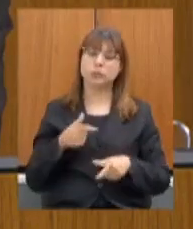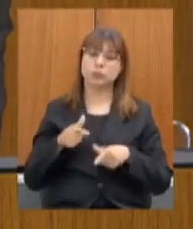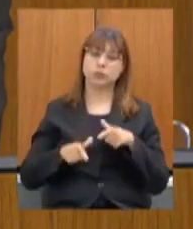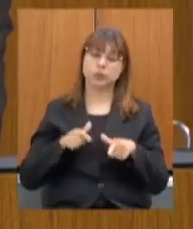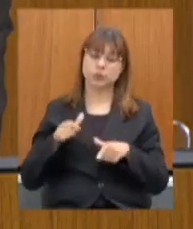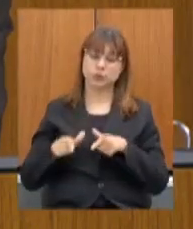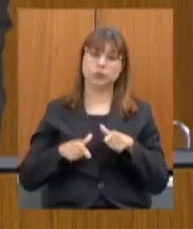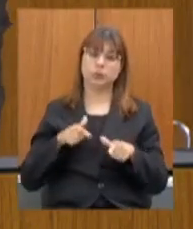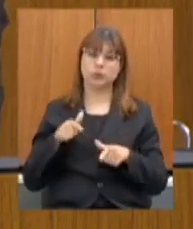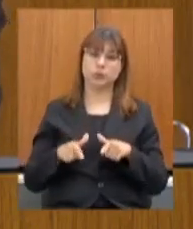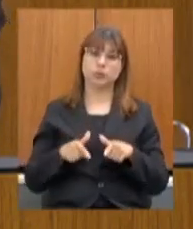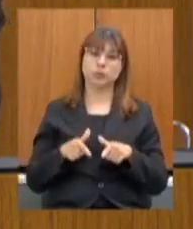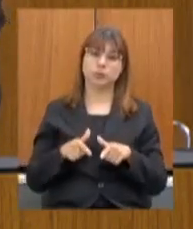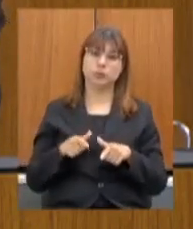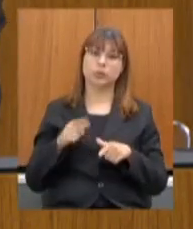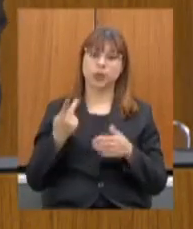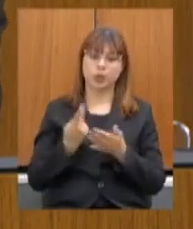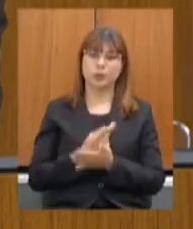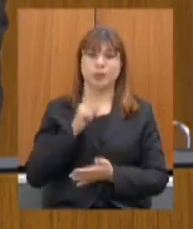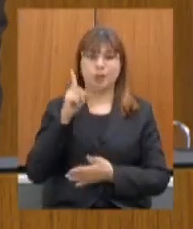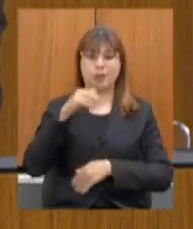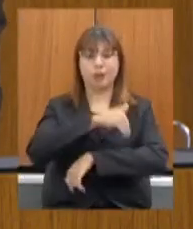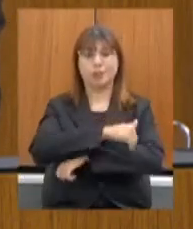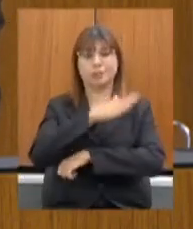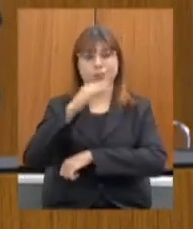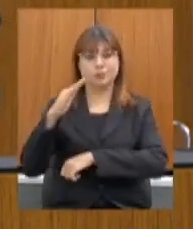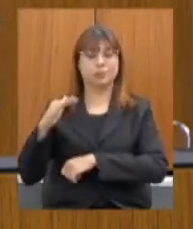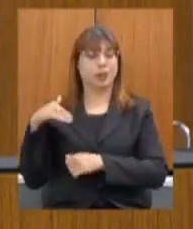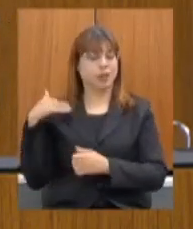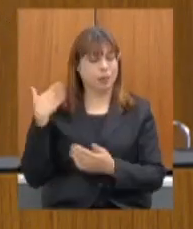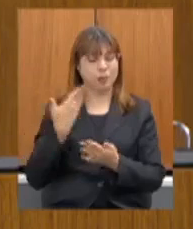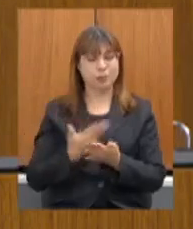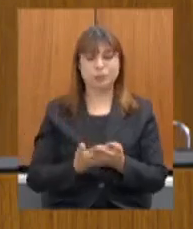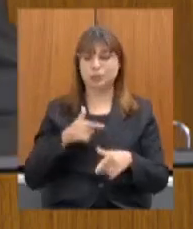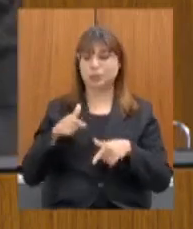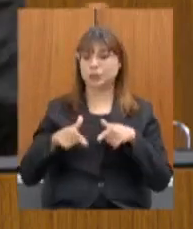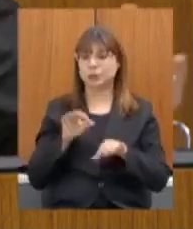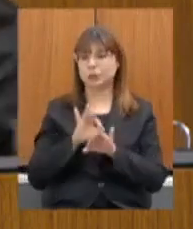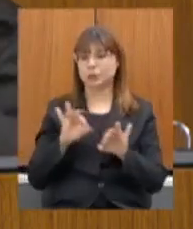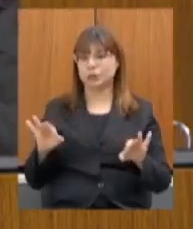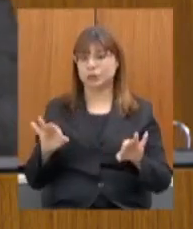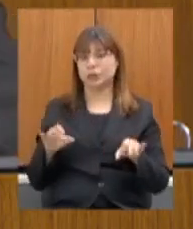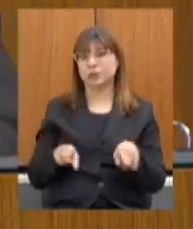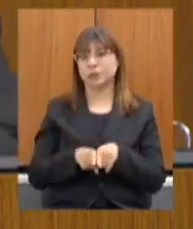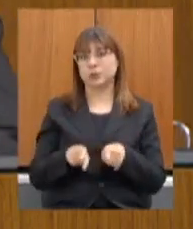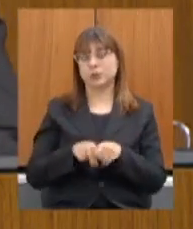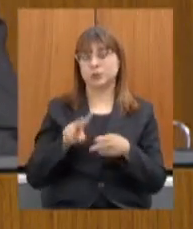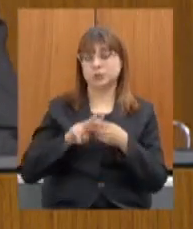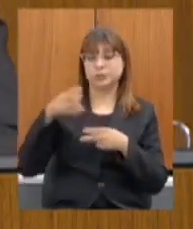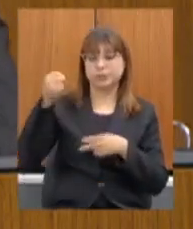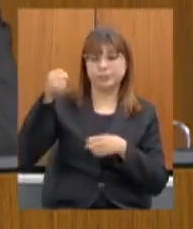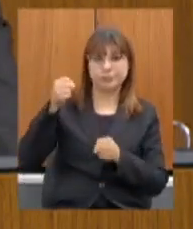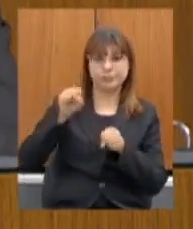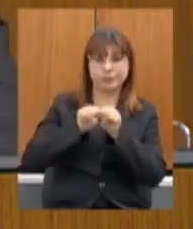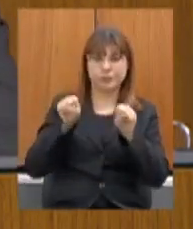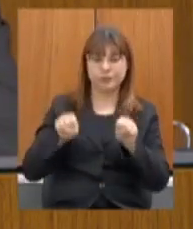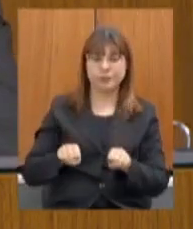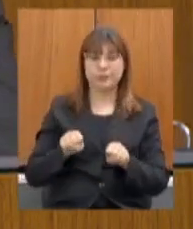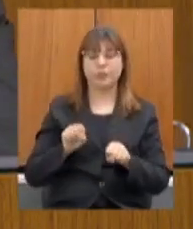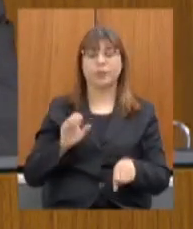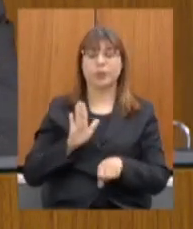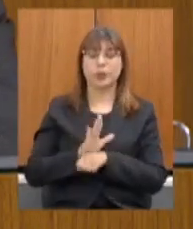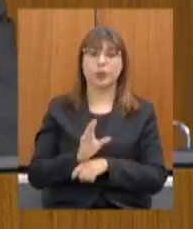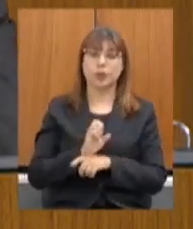instituição no episódio de Brumadinho e vem prestando relevantes serviços. O sistema prisional, a mesma coisa, o sócio-educativo